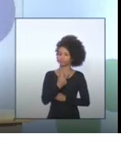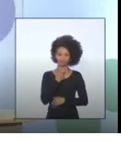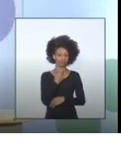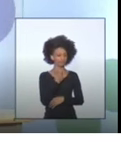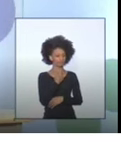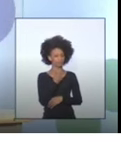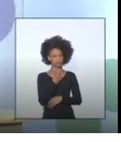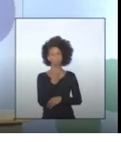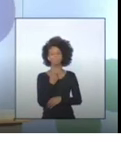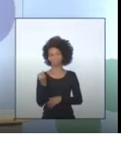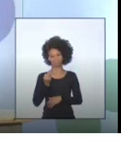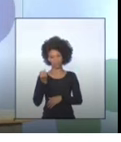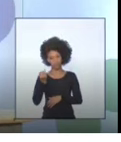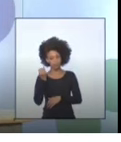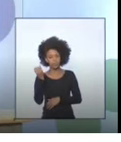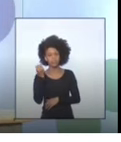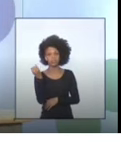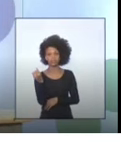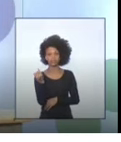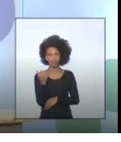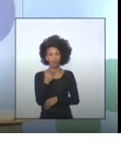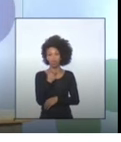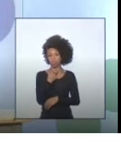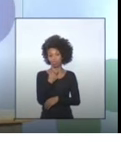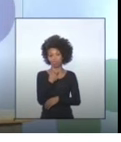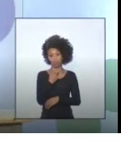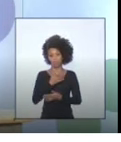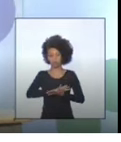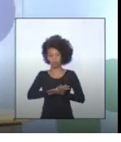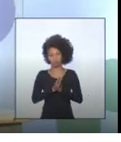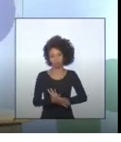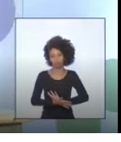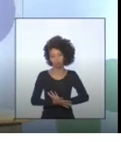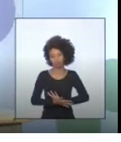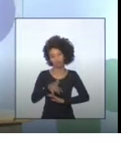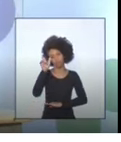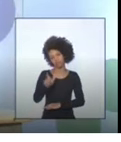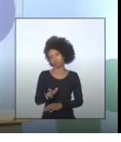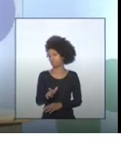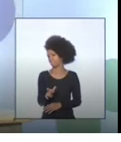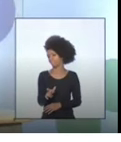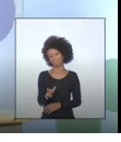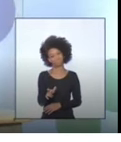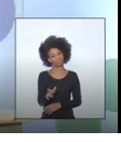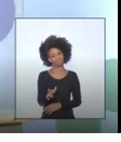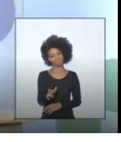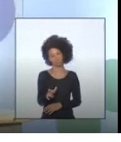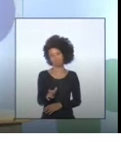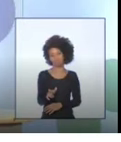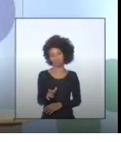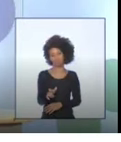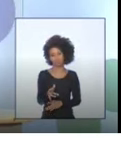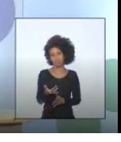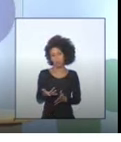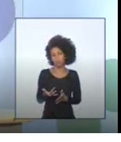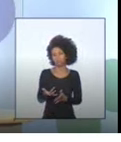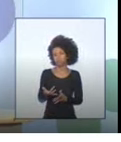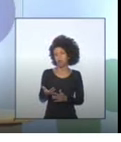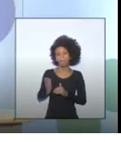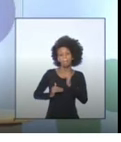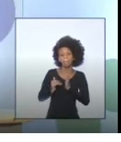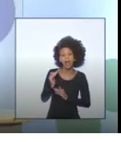Isso é um ponto importante, né? Não podemos humilhar a pessoa pelo algum fato ou por alguma